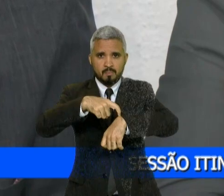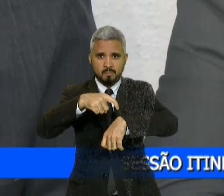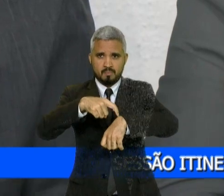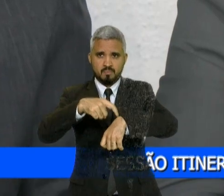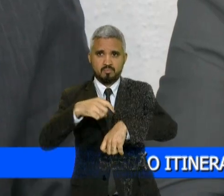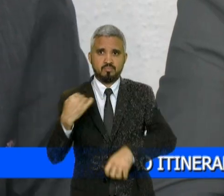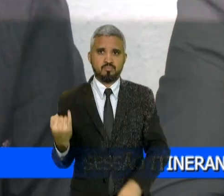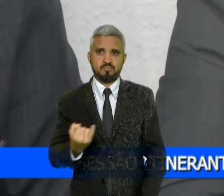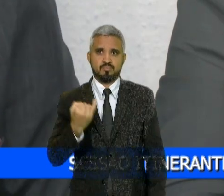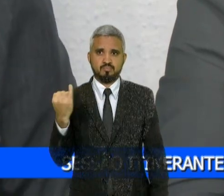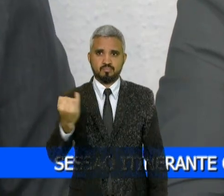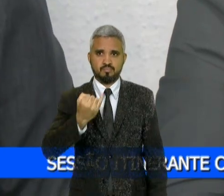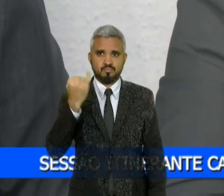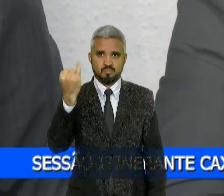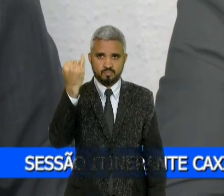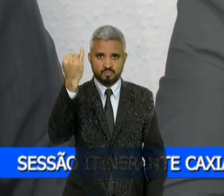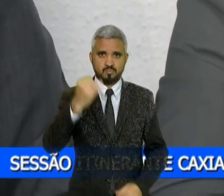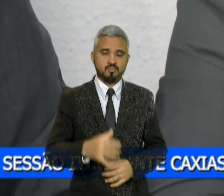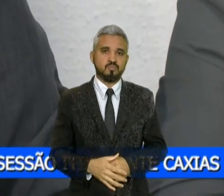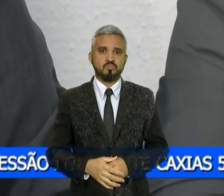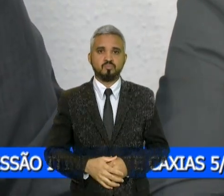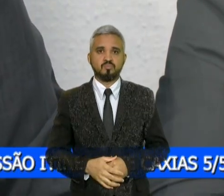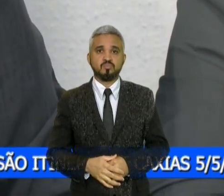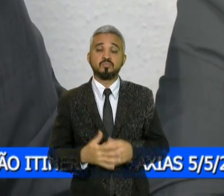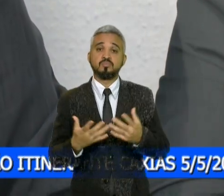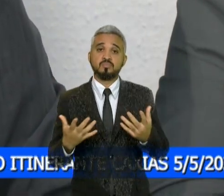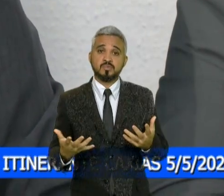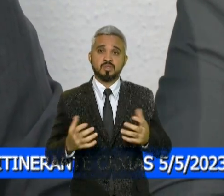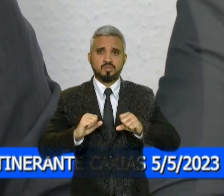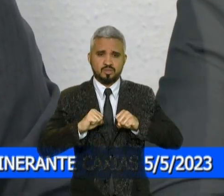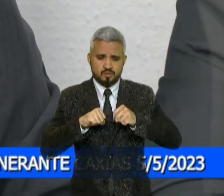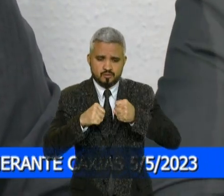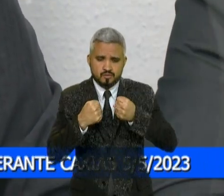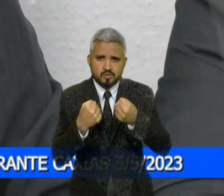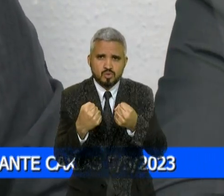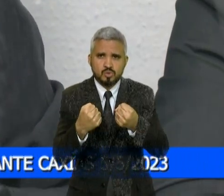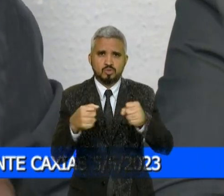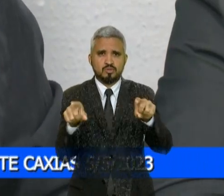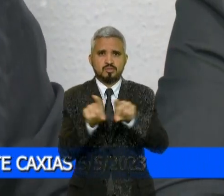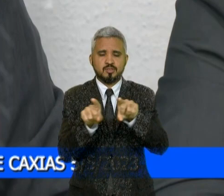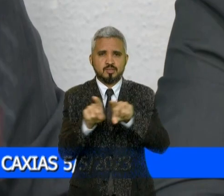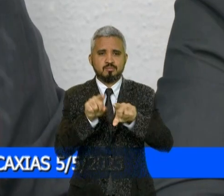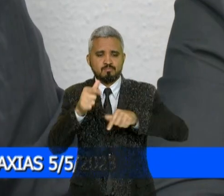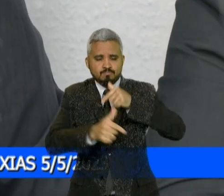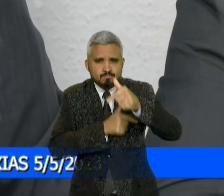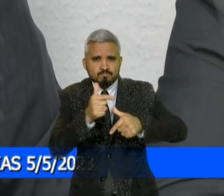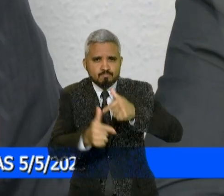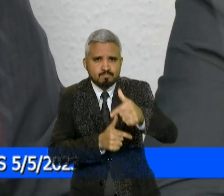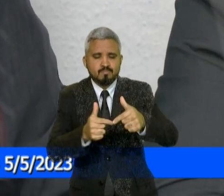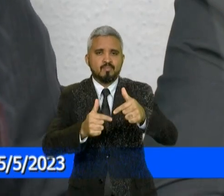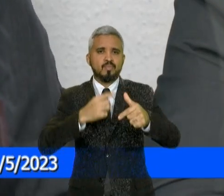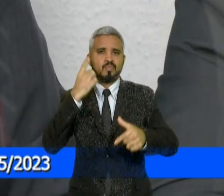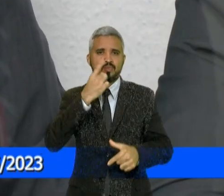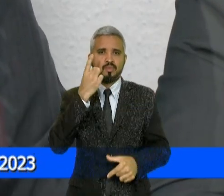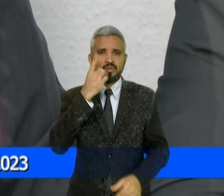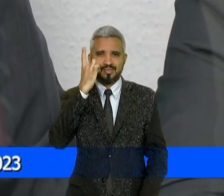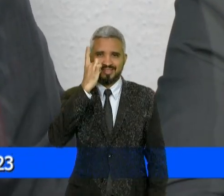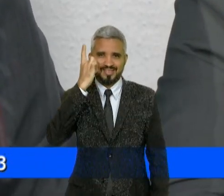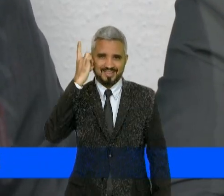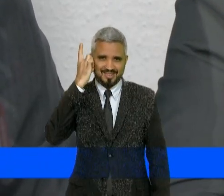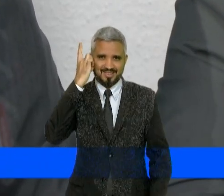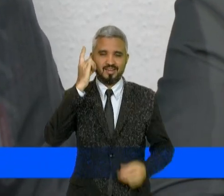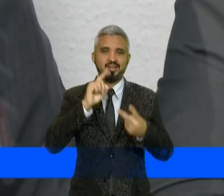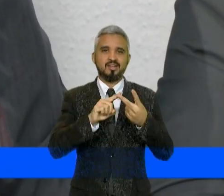importante. Vale aqui ressaltar o esforço e a dedicação das deputadas Daniela e também